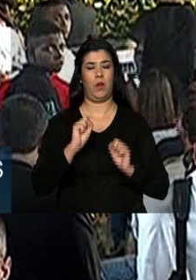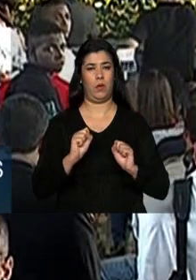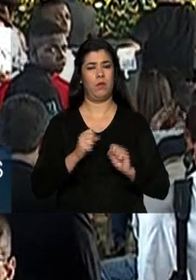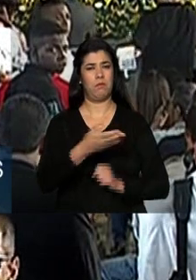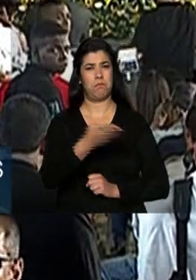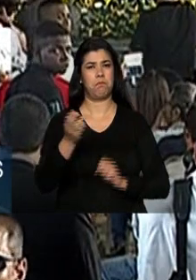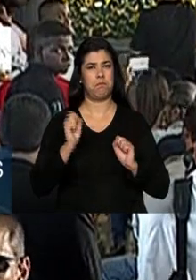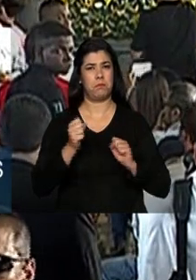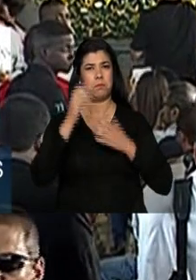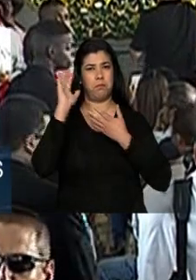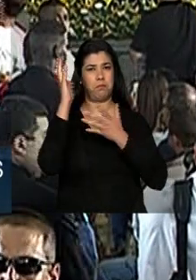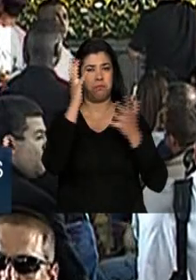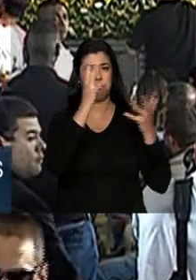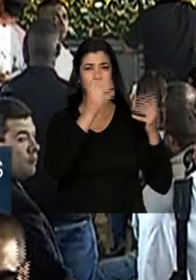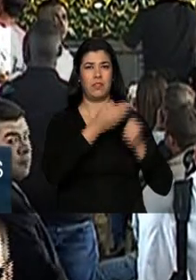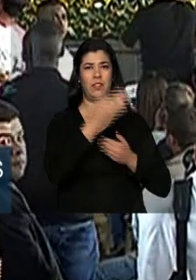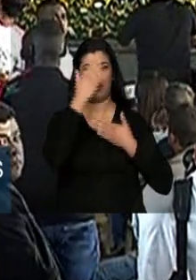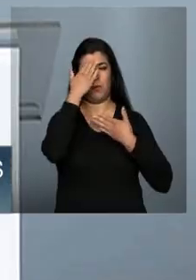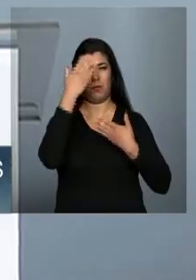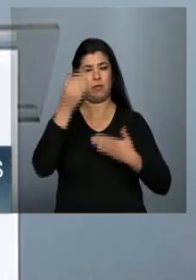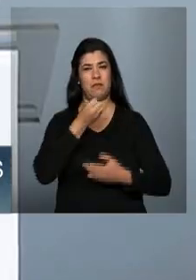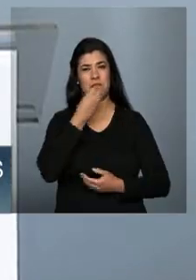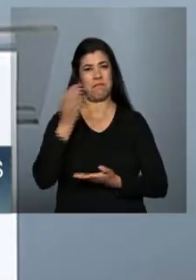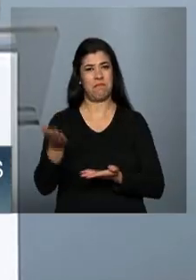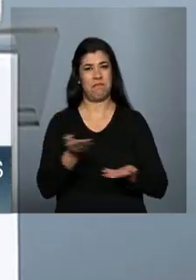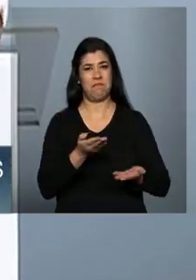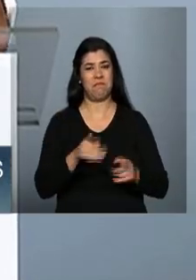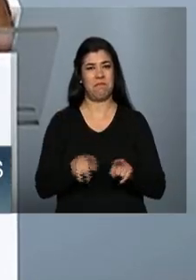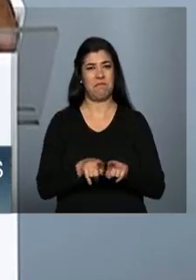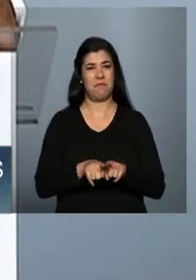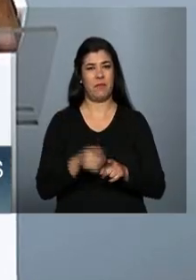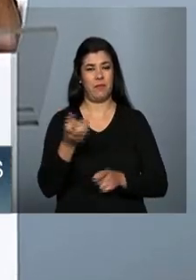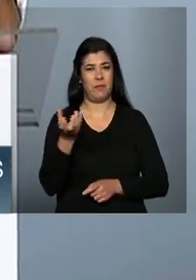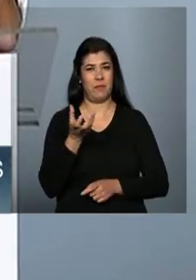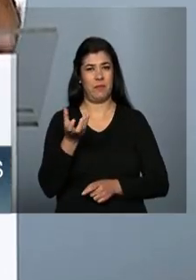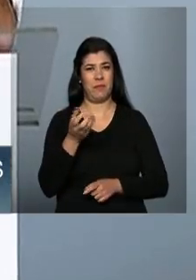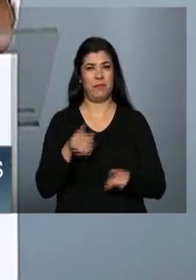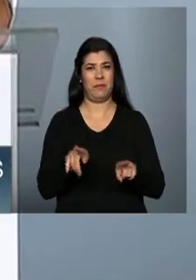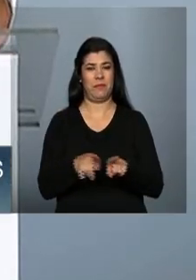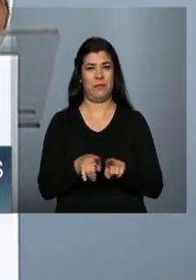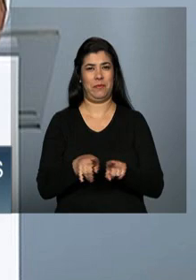quem quiser, muito obrigado pela gentileza. Queria